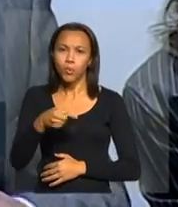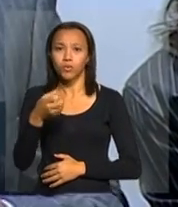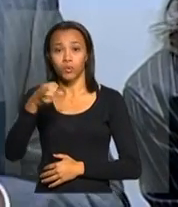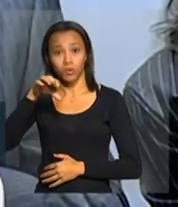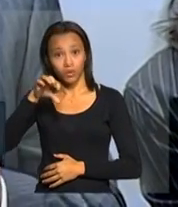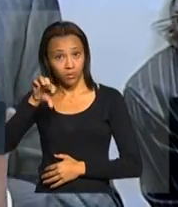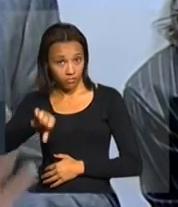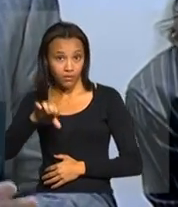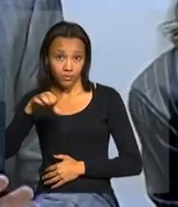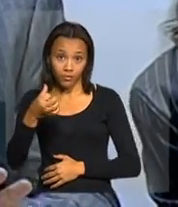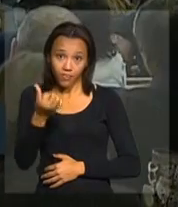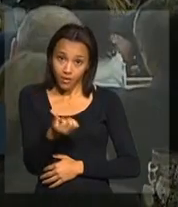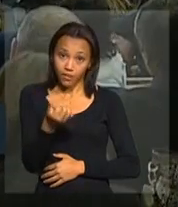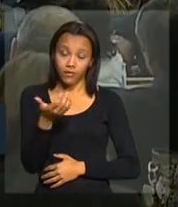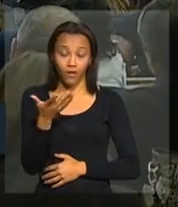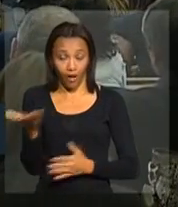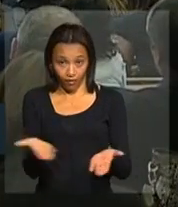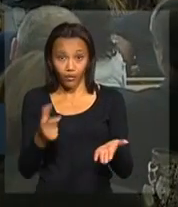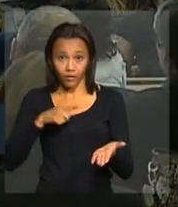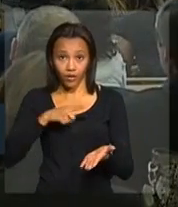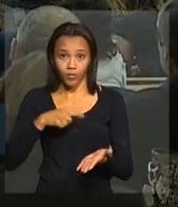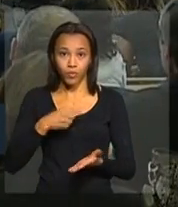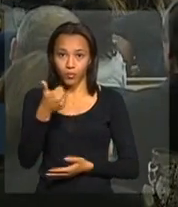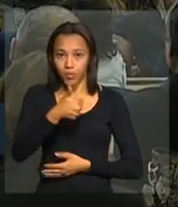nós temos agora no primeiro semestre.